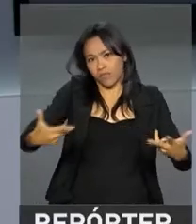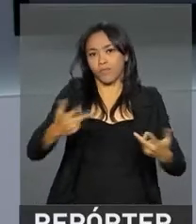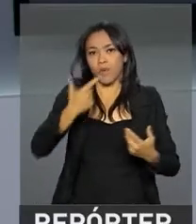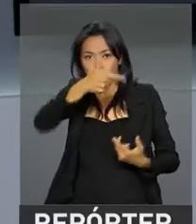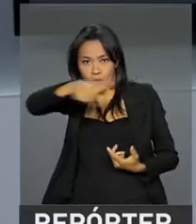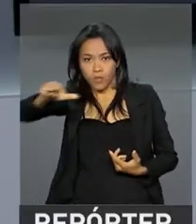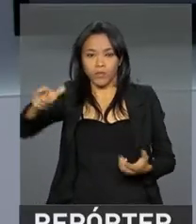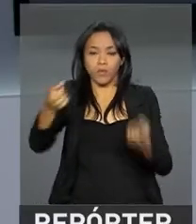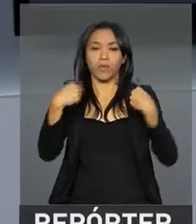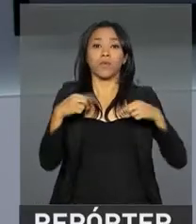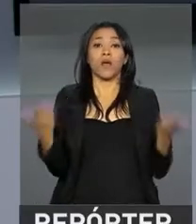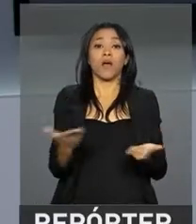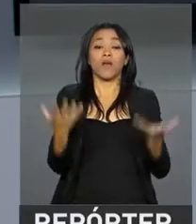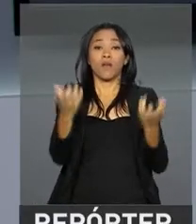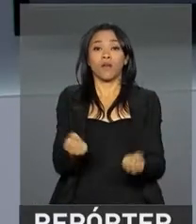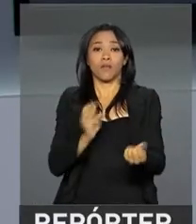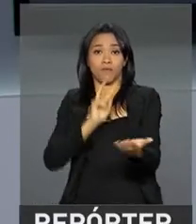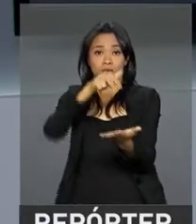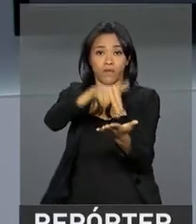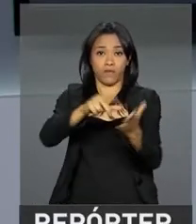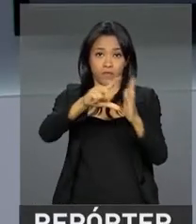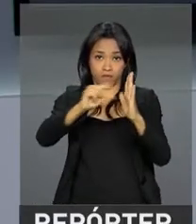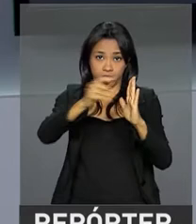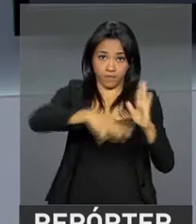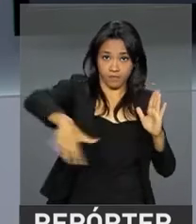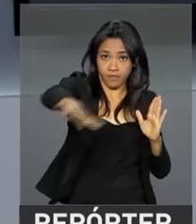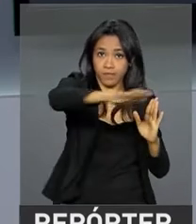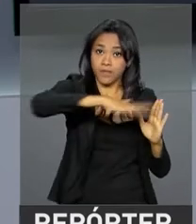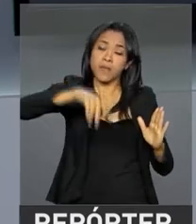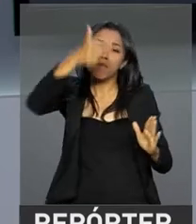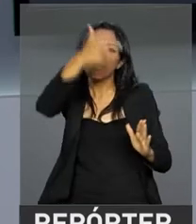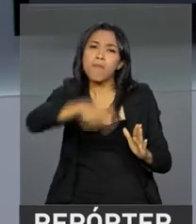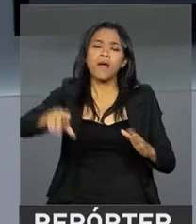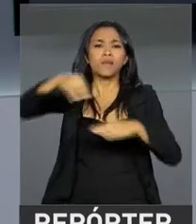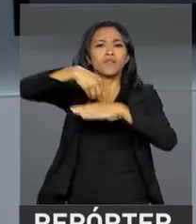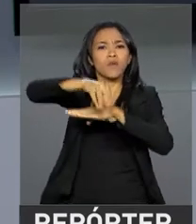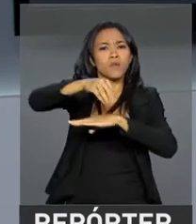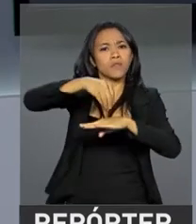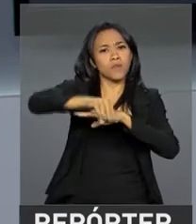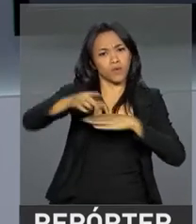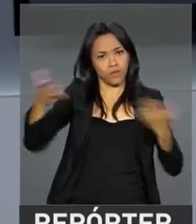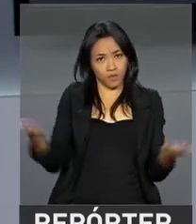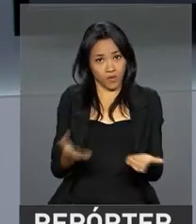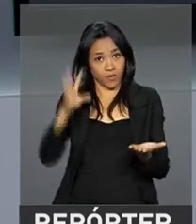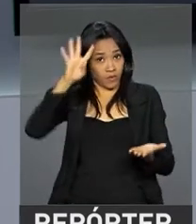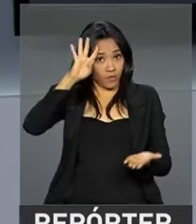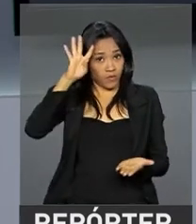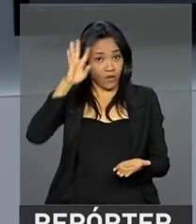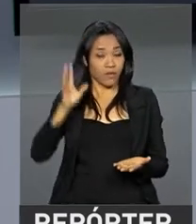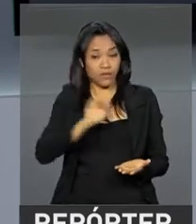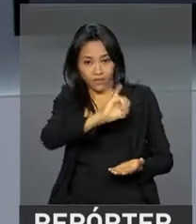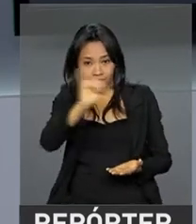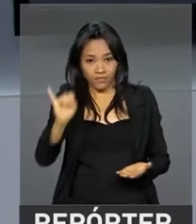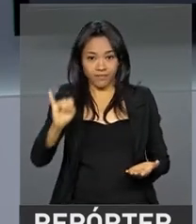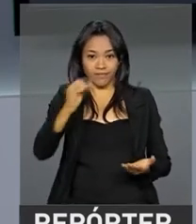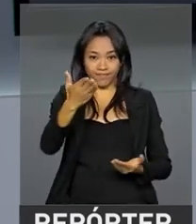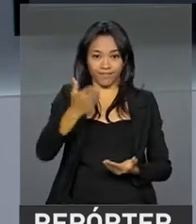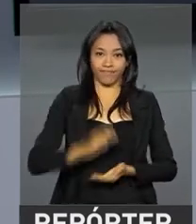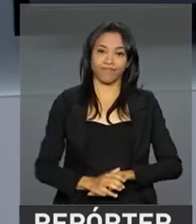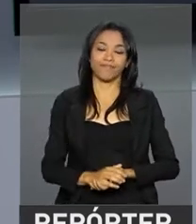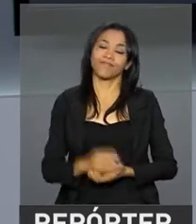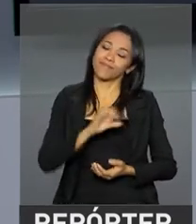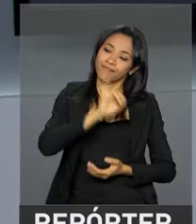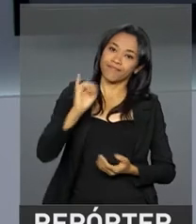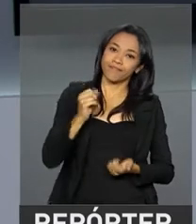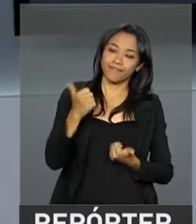agora ao palácio do planalto onde está o repórter me pereira que traz mais informações para esta quarta feira presentes o enem foi